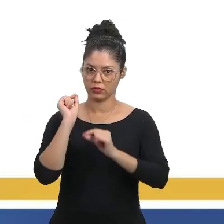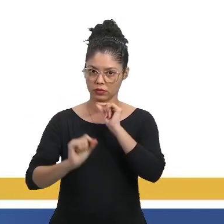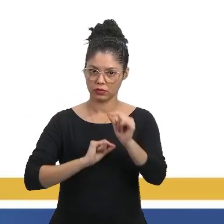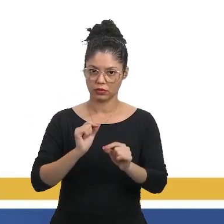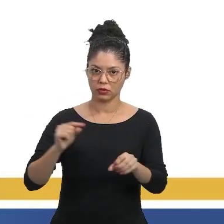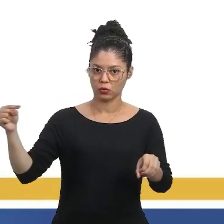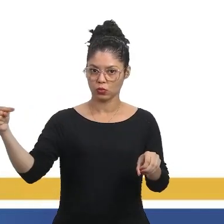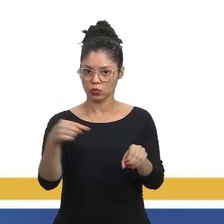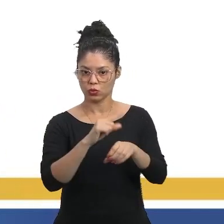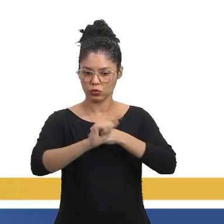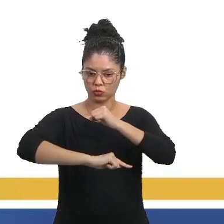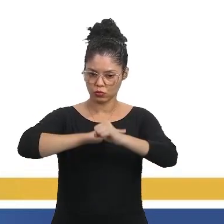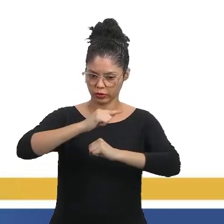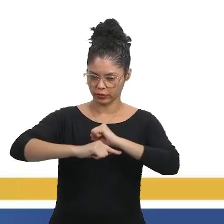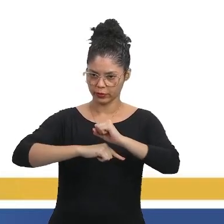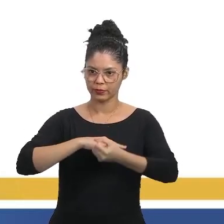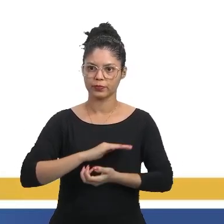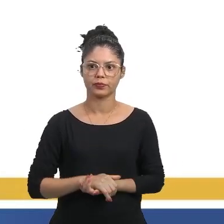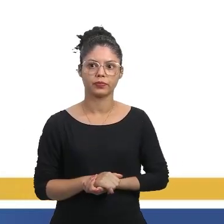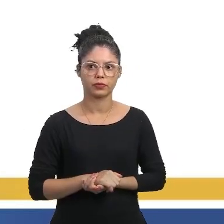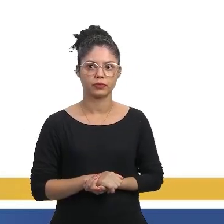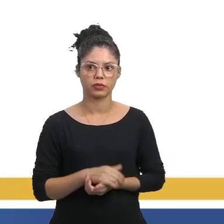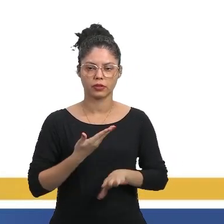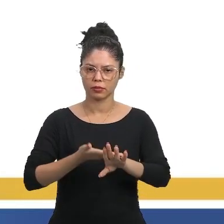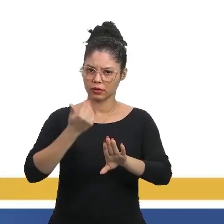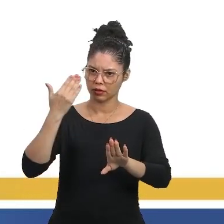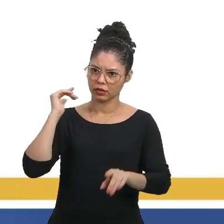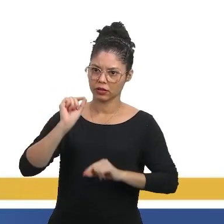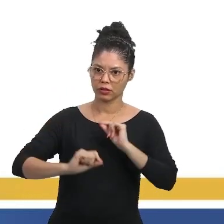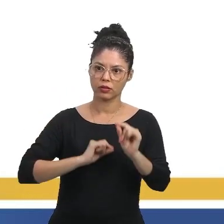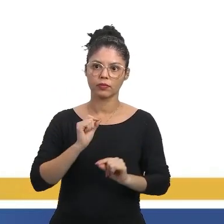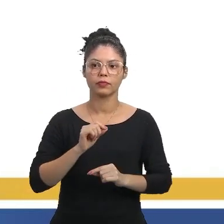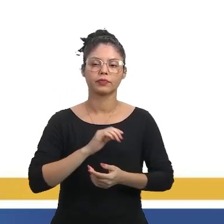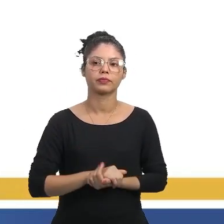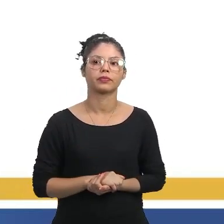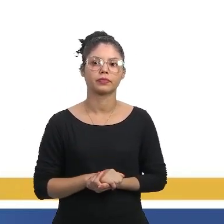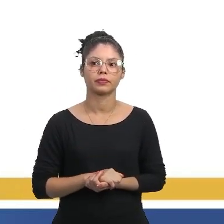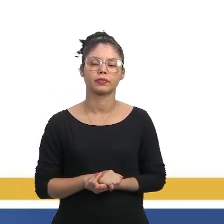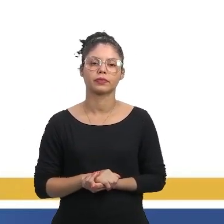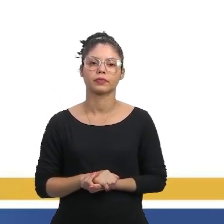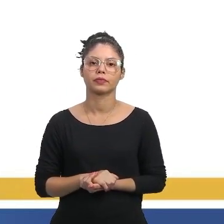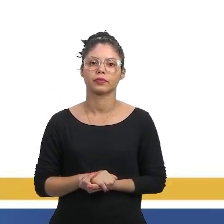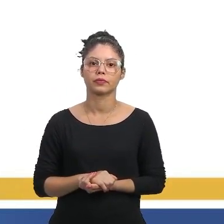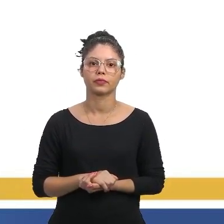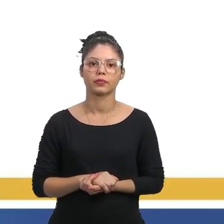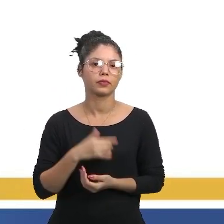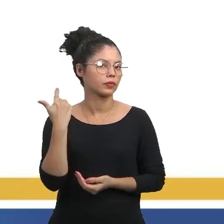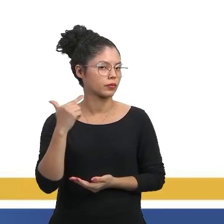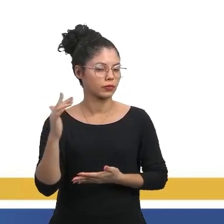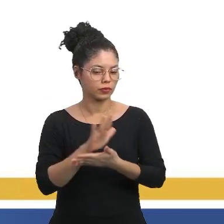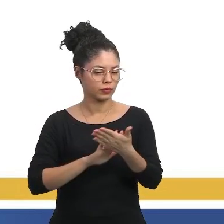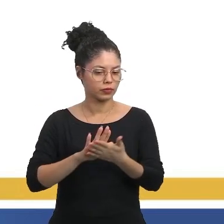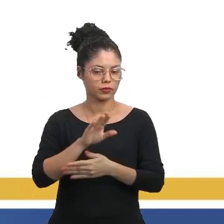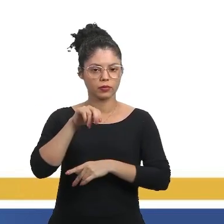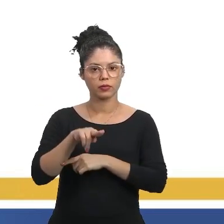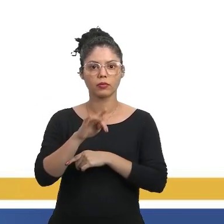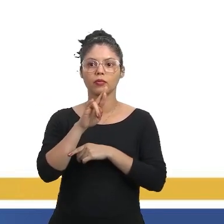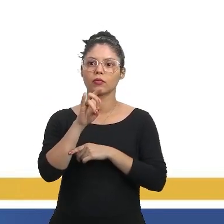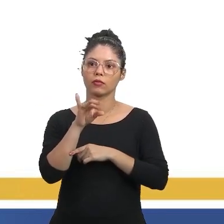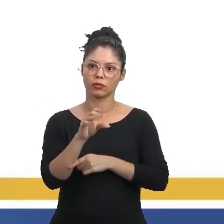no núcleo de um átomo. Mais tarde, então, foi chamado de essas partículas que não tinham cargas de